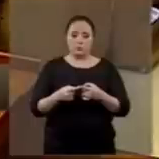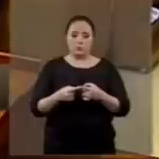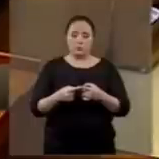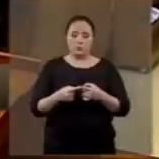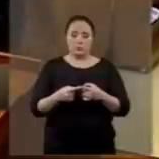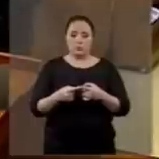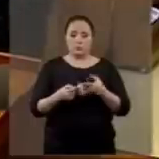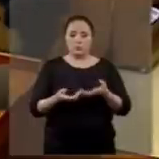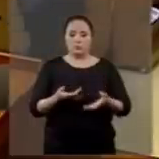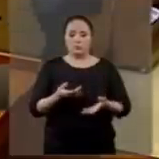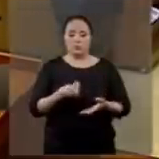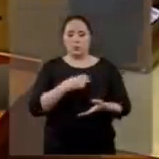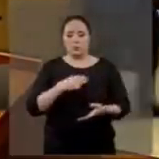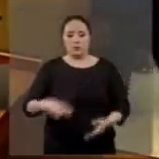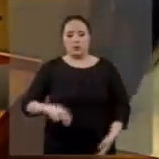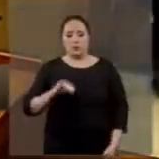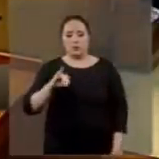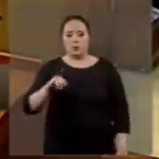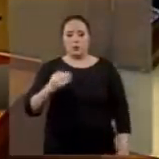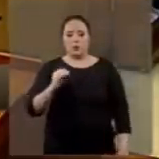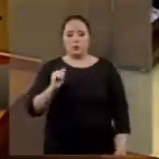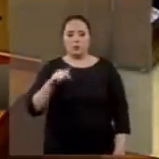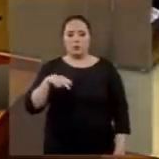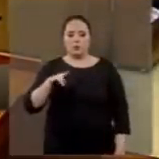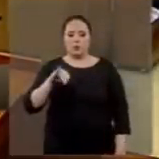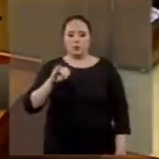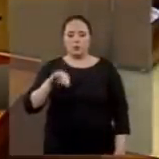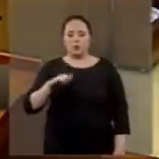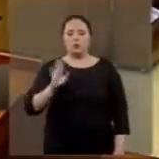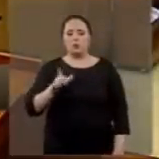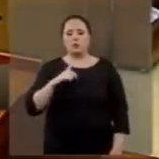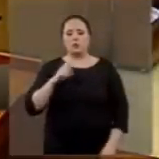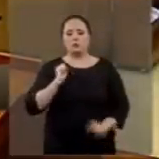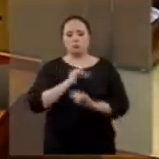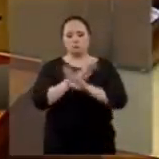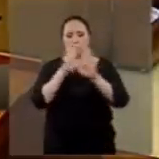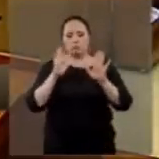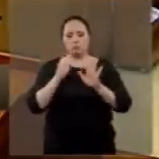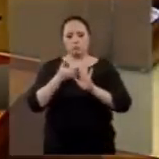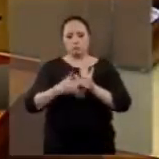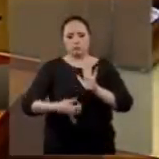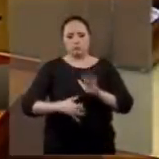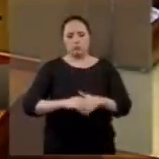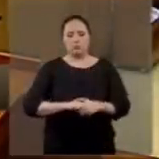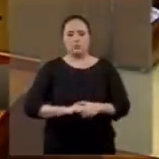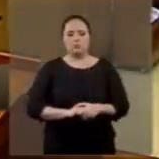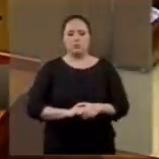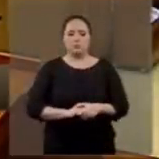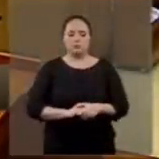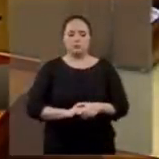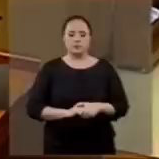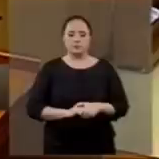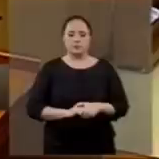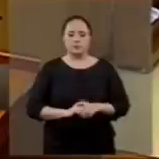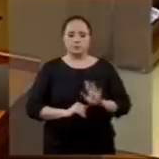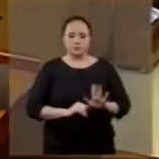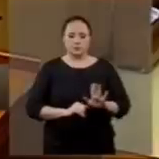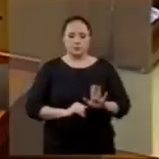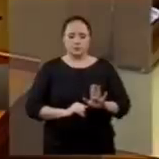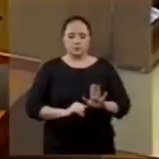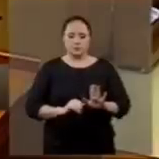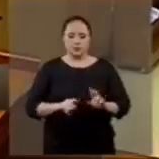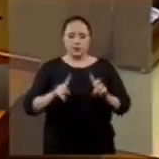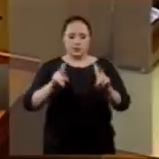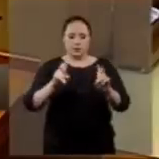que o ministro Joaquim Barbosa já tinha esse esclarecimento. Agora, só um detalhe, presidente, é que essa matéria